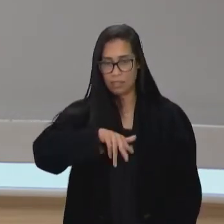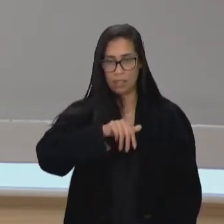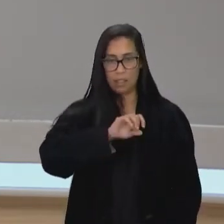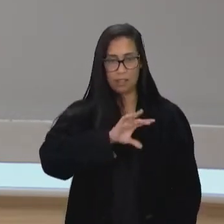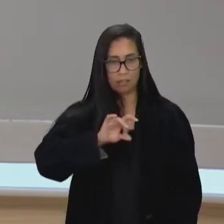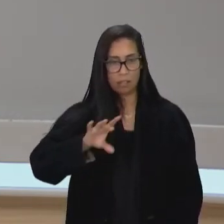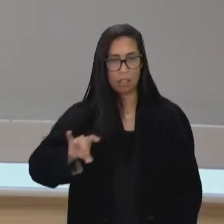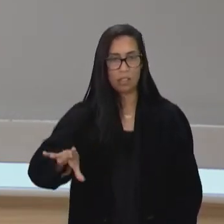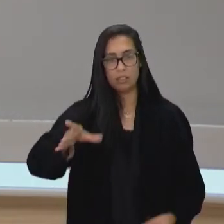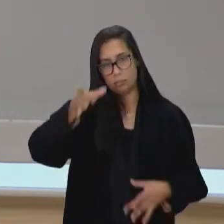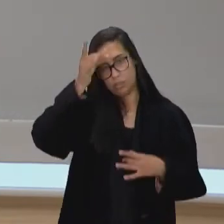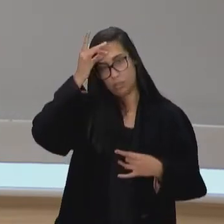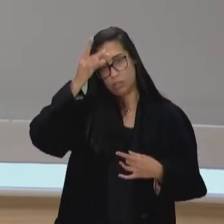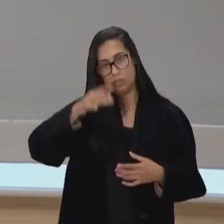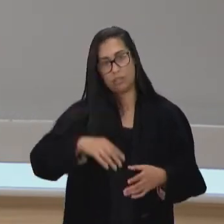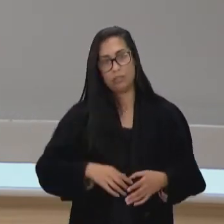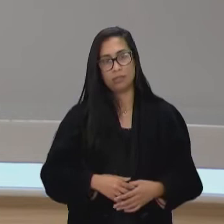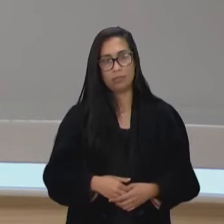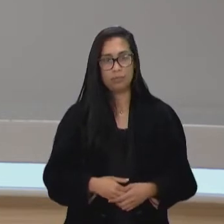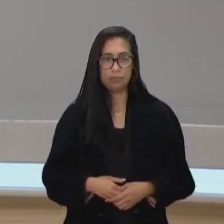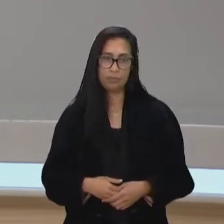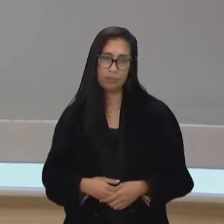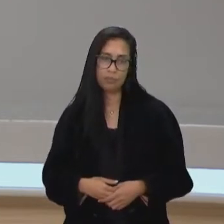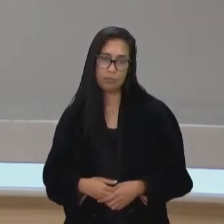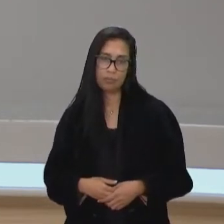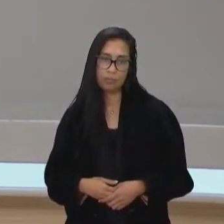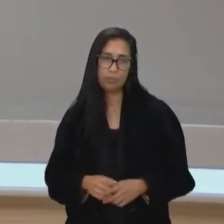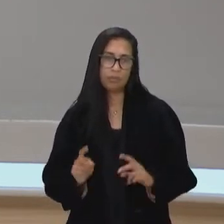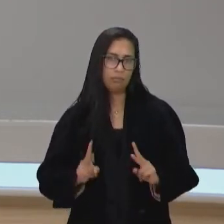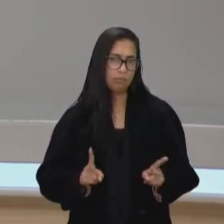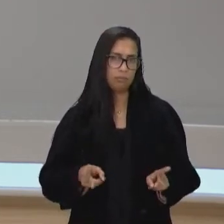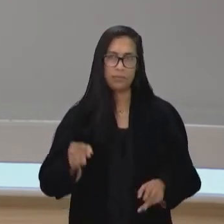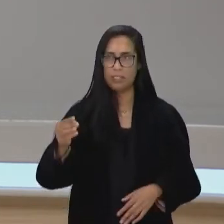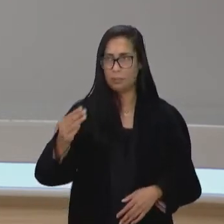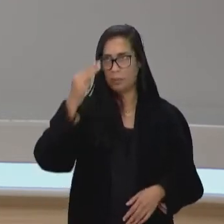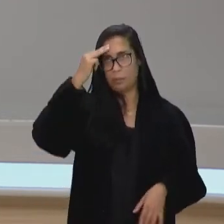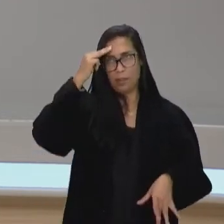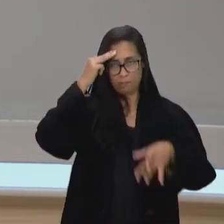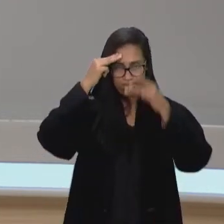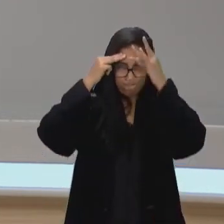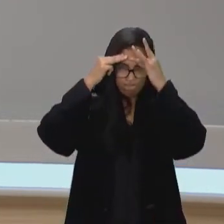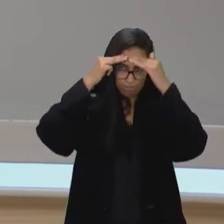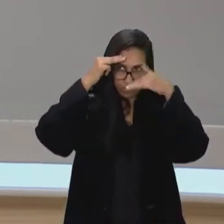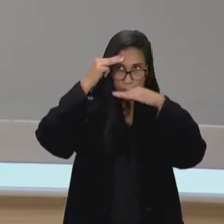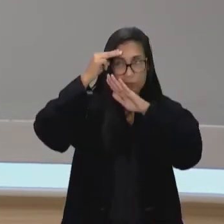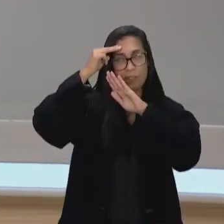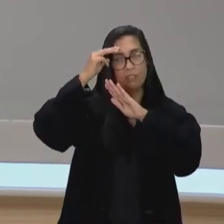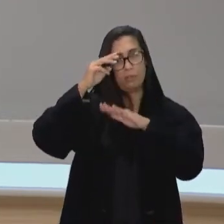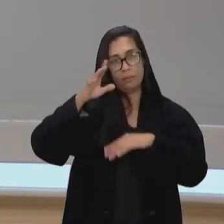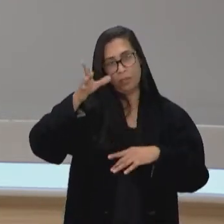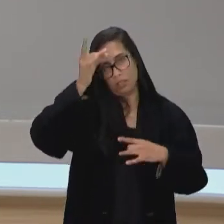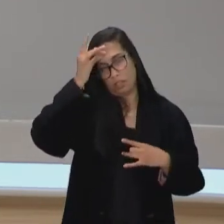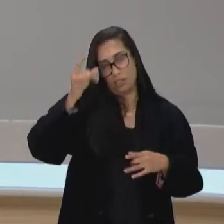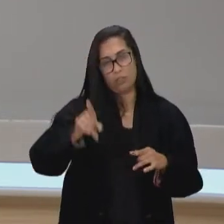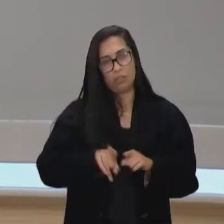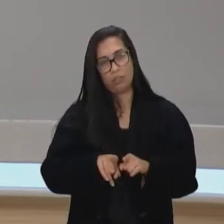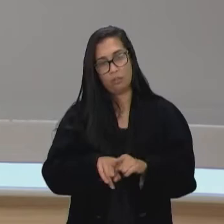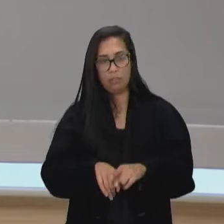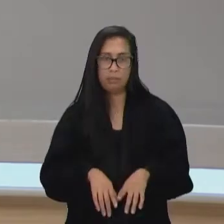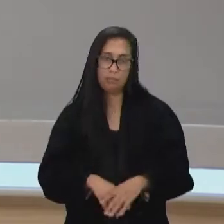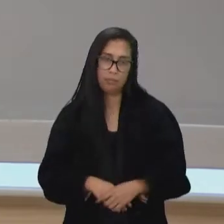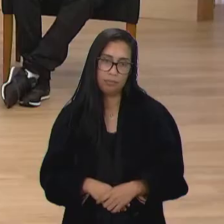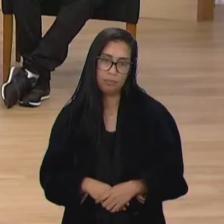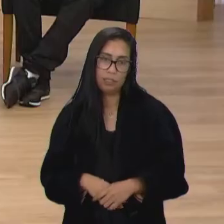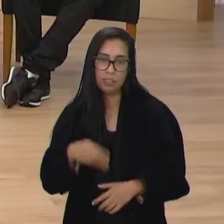personagens, e com certeza também os personagens vão ficar para lembrança. E essa experiência de poder ter participado do RPG foi muito